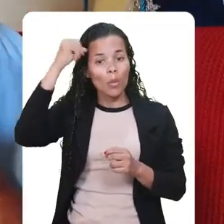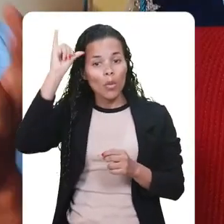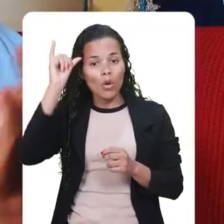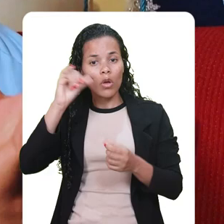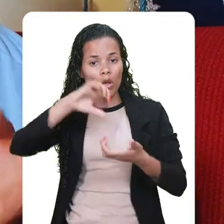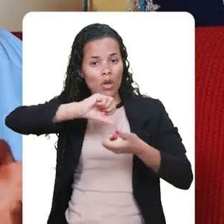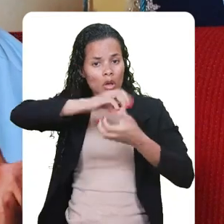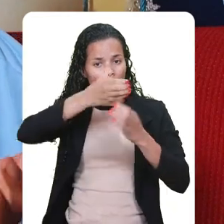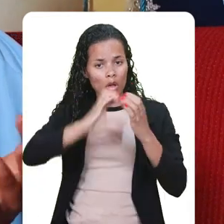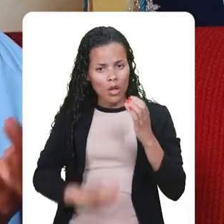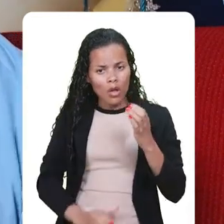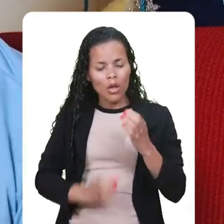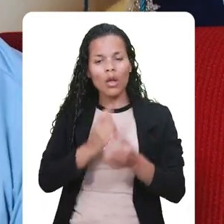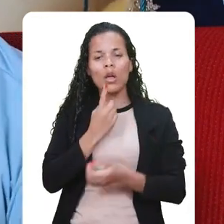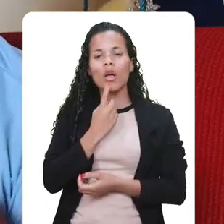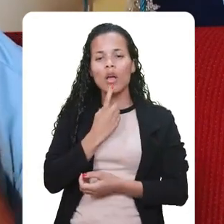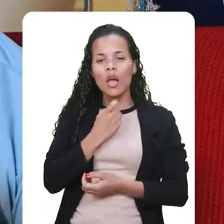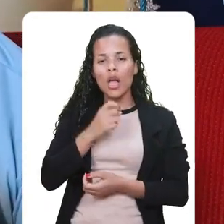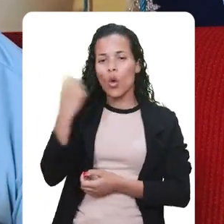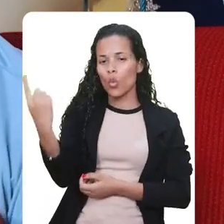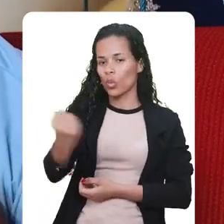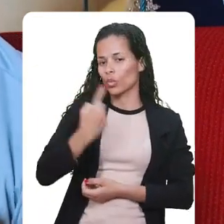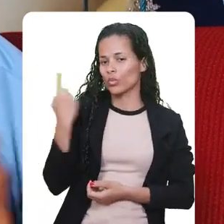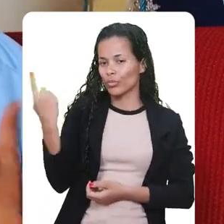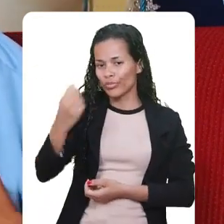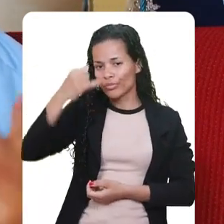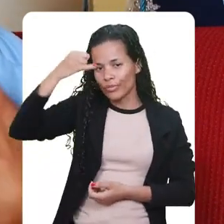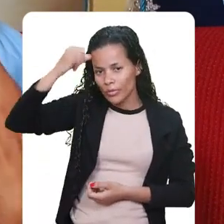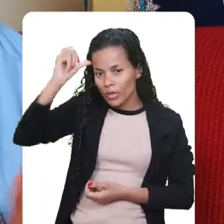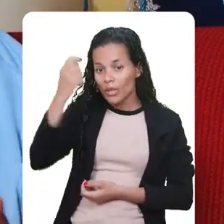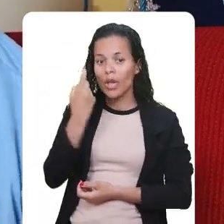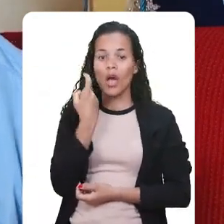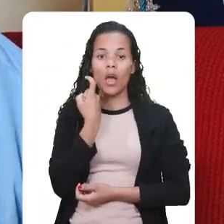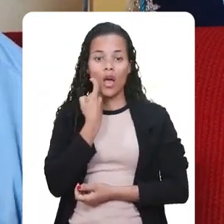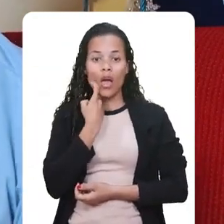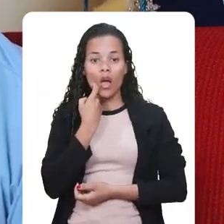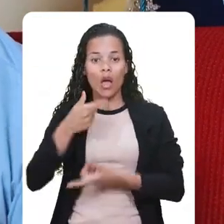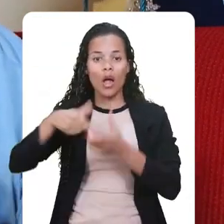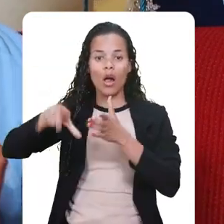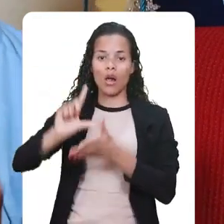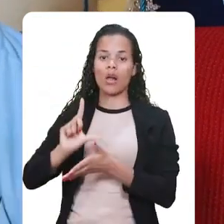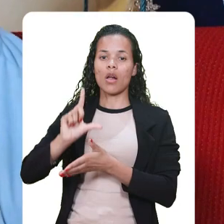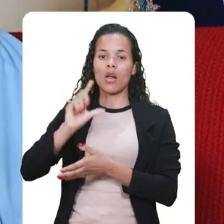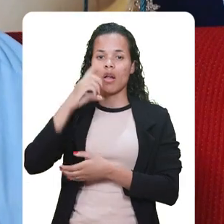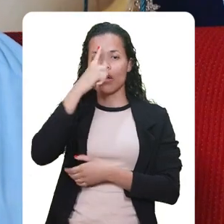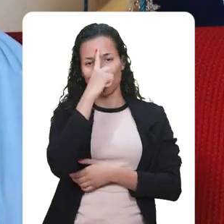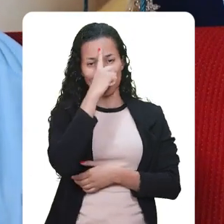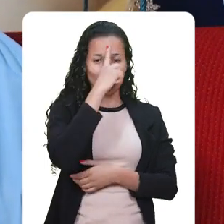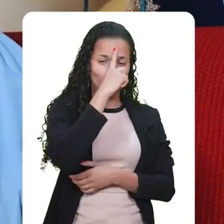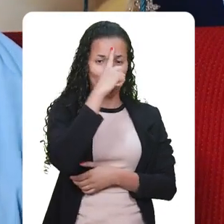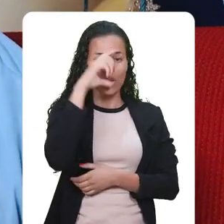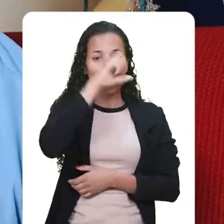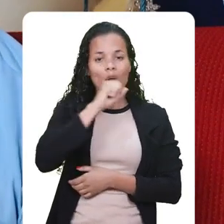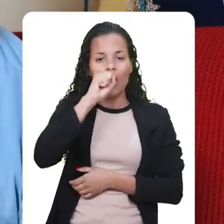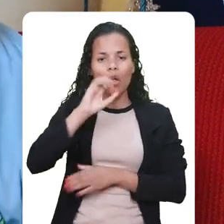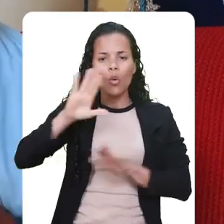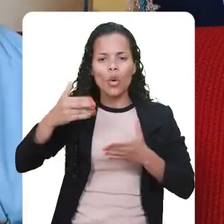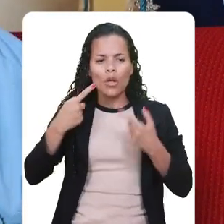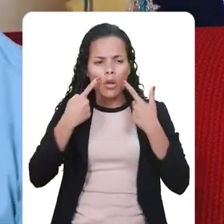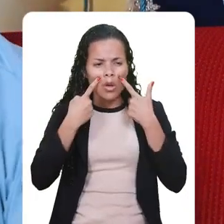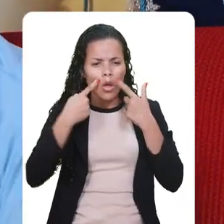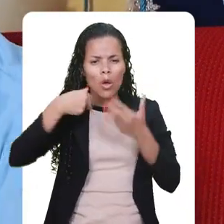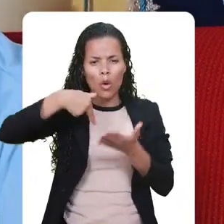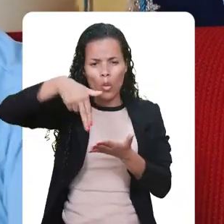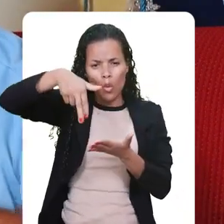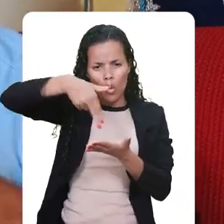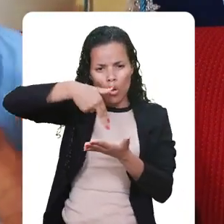classificado como boi do sangue, era o único boi que saía na sexta-feira, antes do sábado de Zé Pereira, e quando todos os